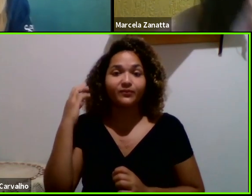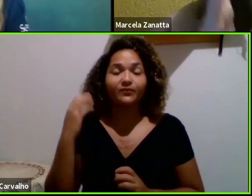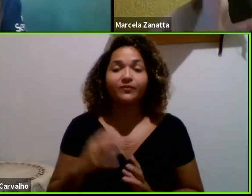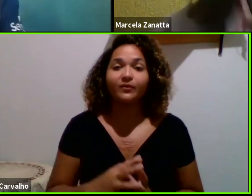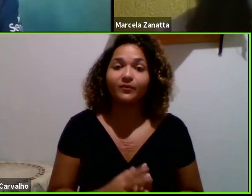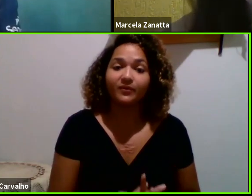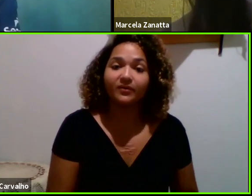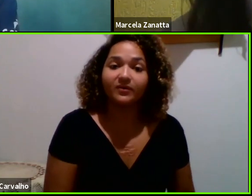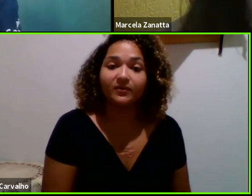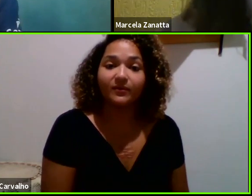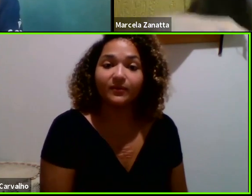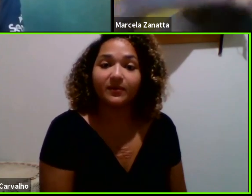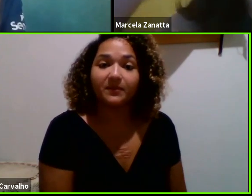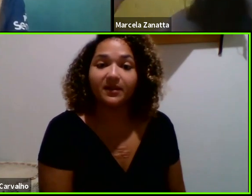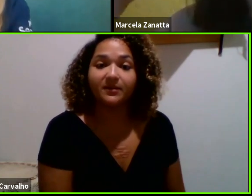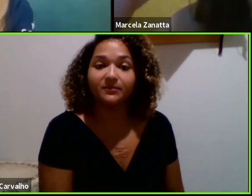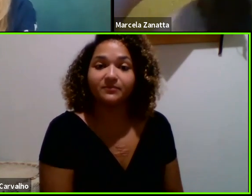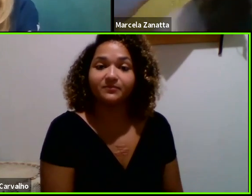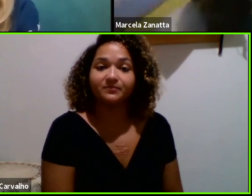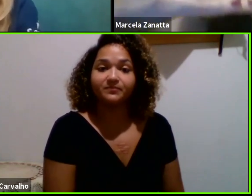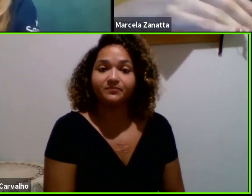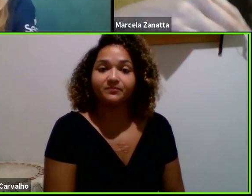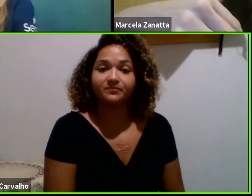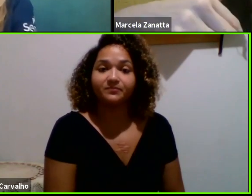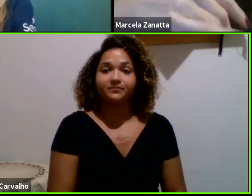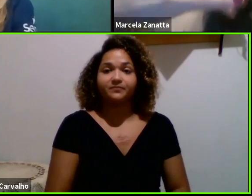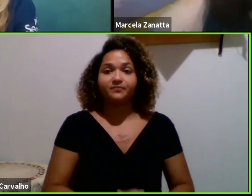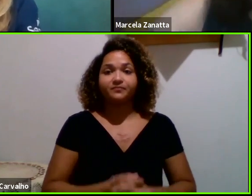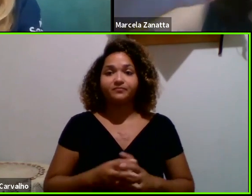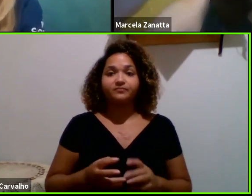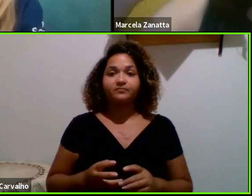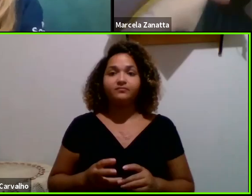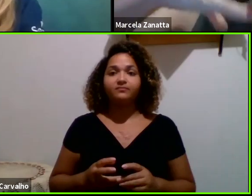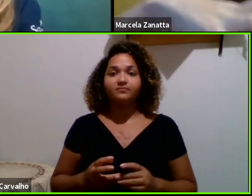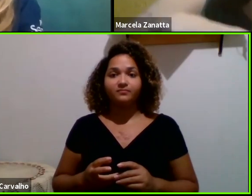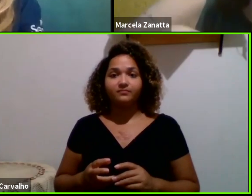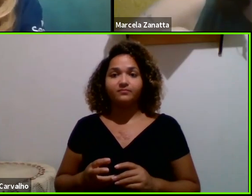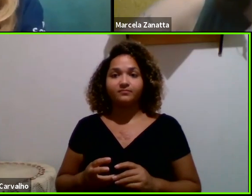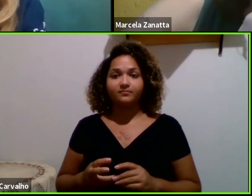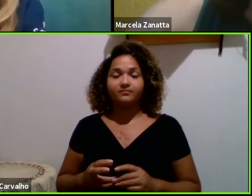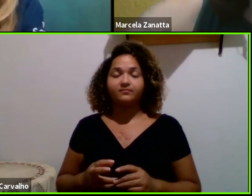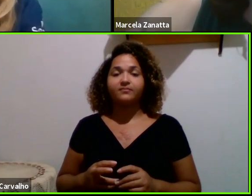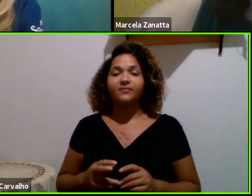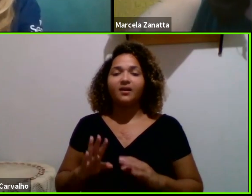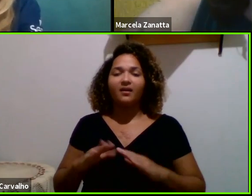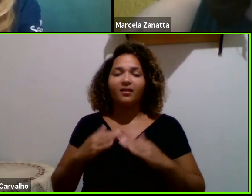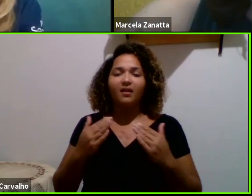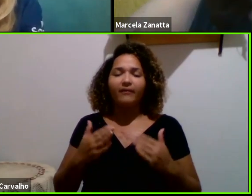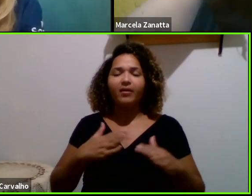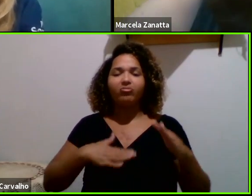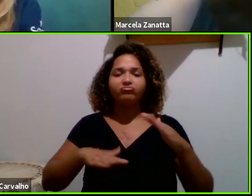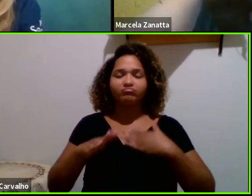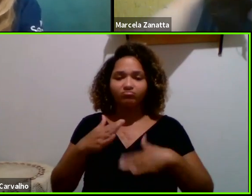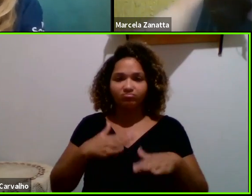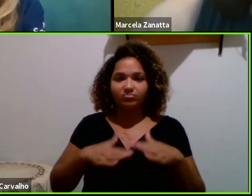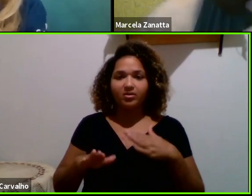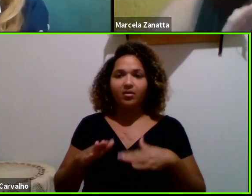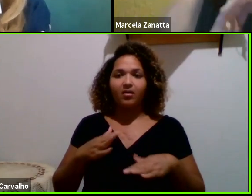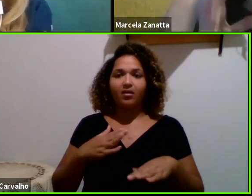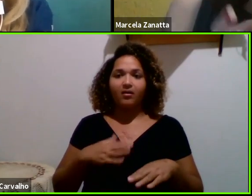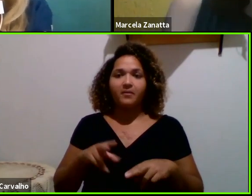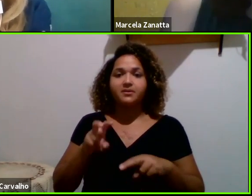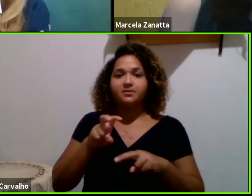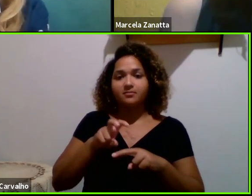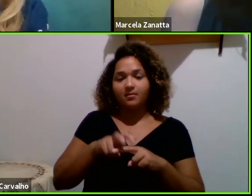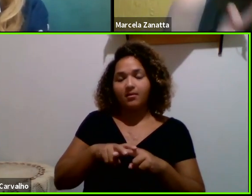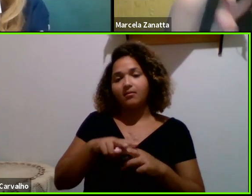gente coloca ali na banqueta, ainda assim tem que levantar, pede para agachar de novo, rebolar, depois senta de novo. Então, pensar assim, que não é porque a gente